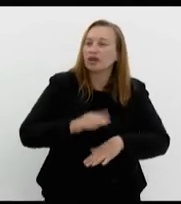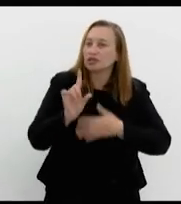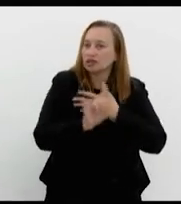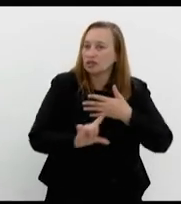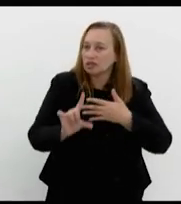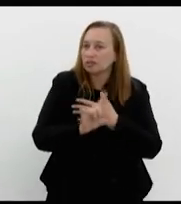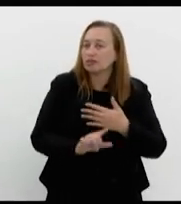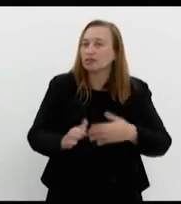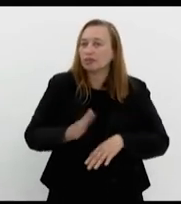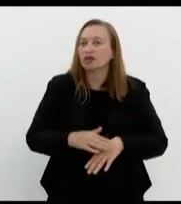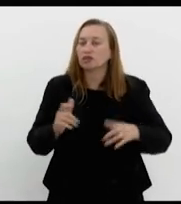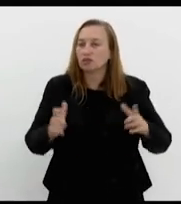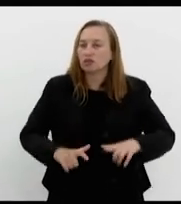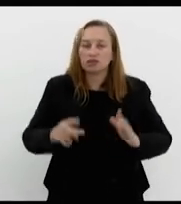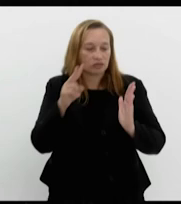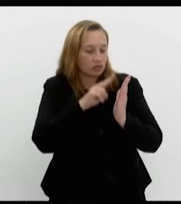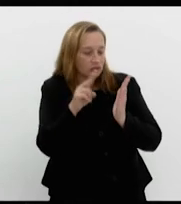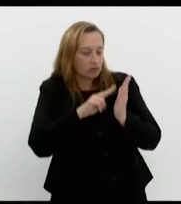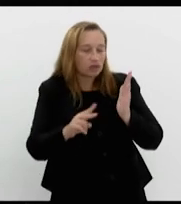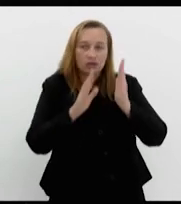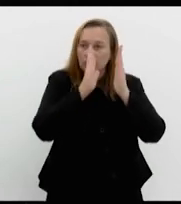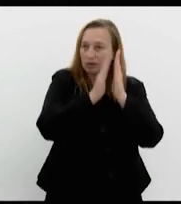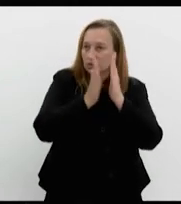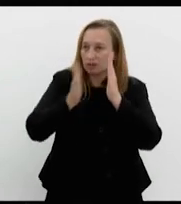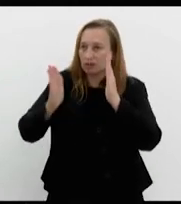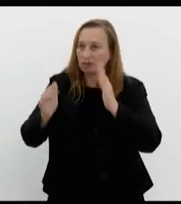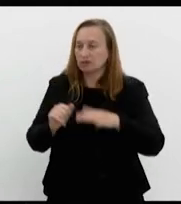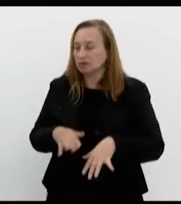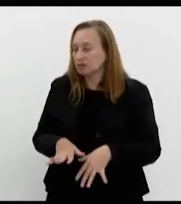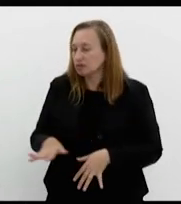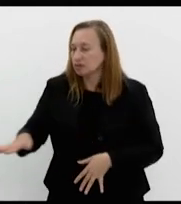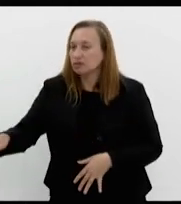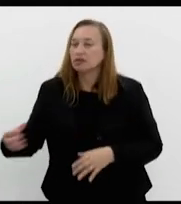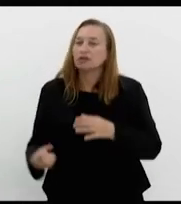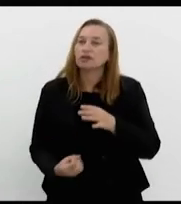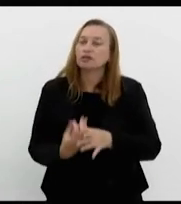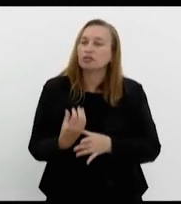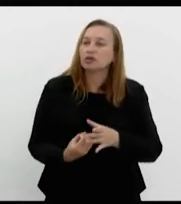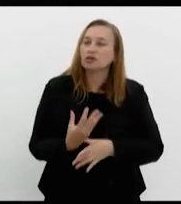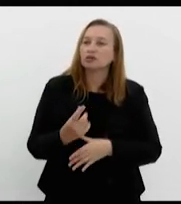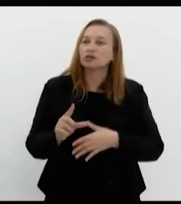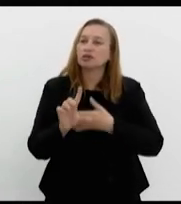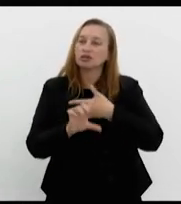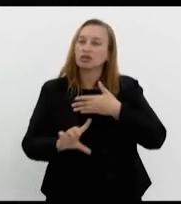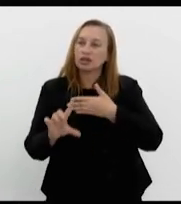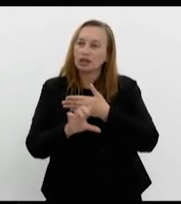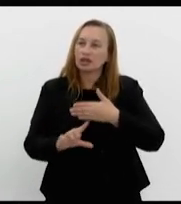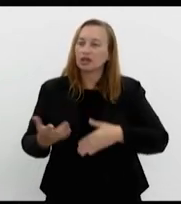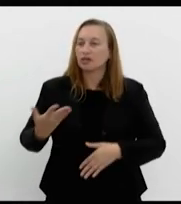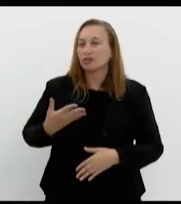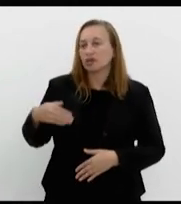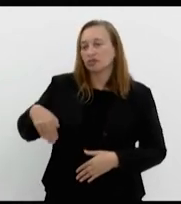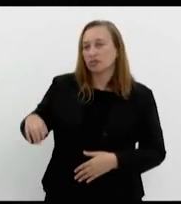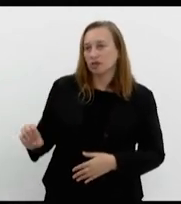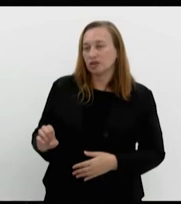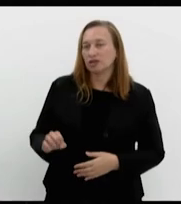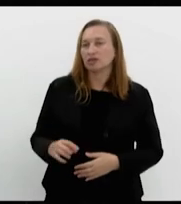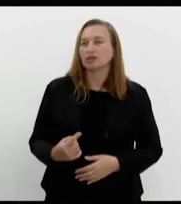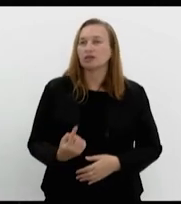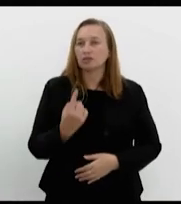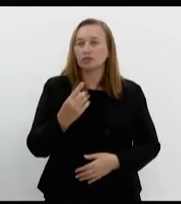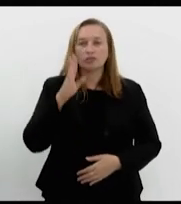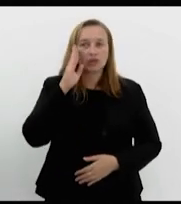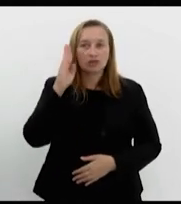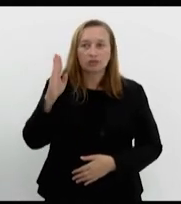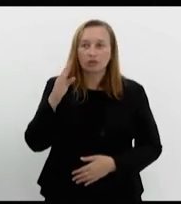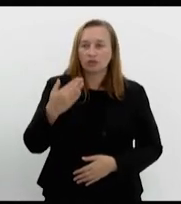espaços de leitura, como bibliotecas comunitárias, e a produção literária, companheiro Mink, será sempre uma das prioridades